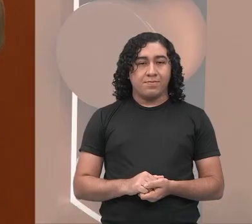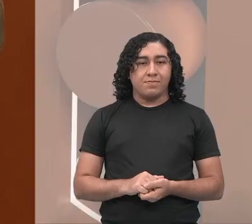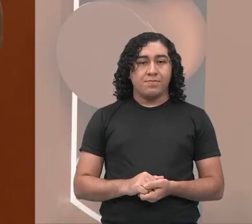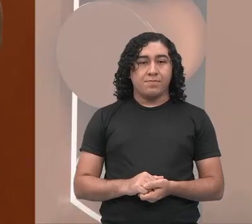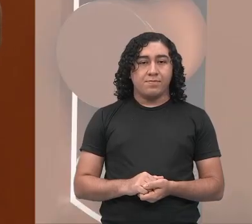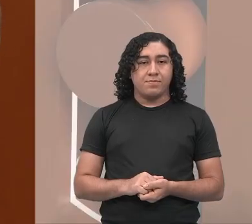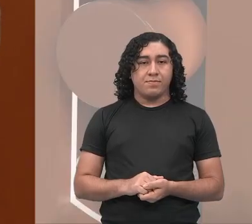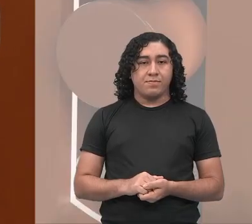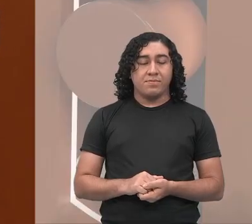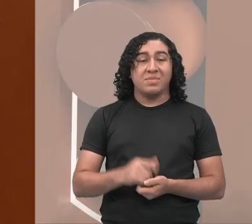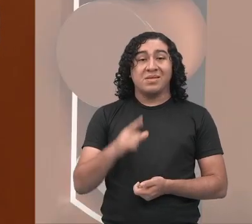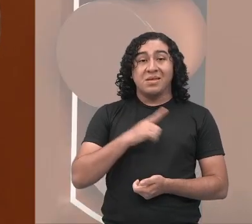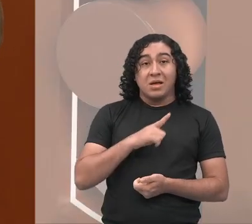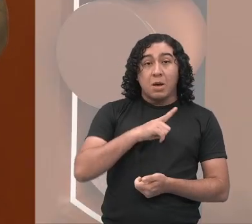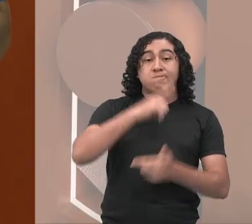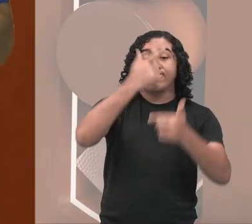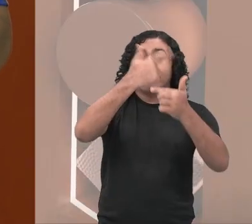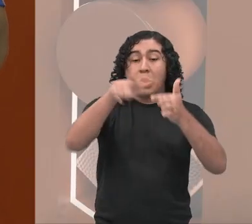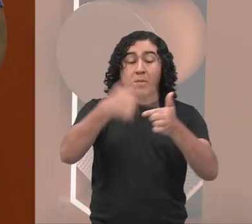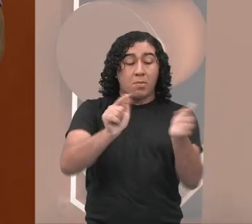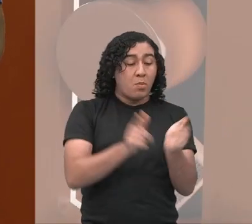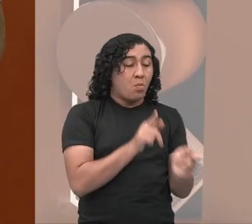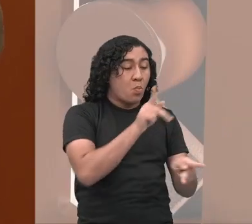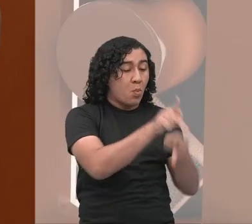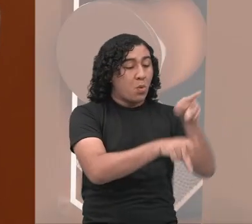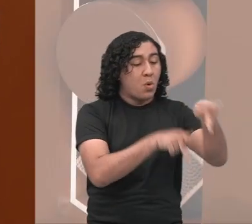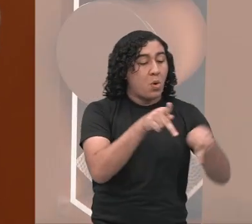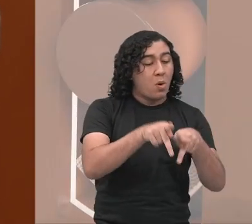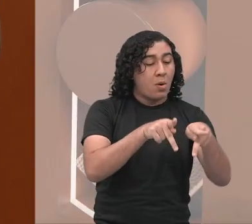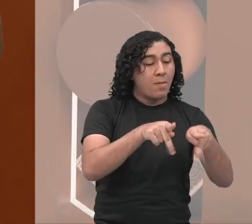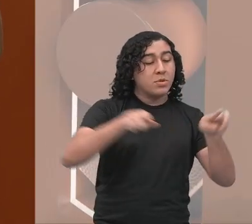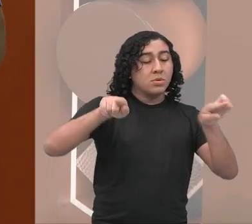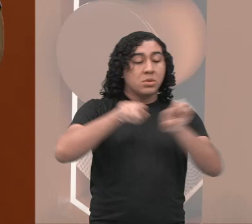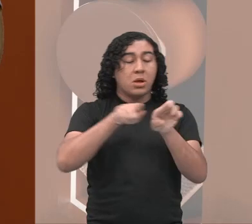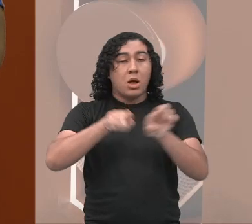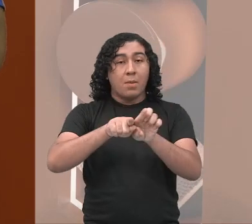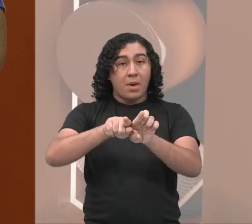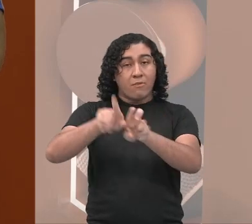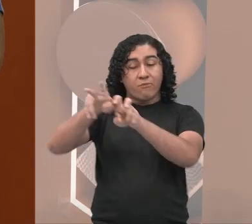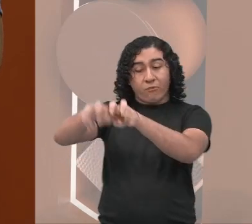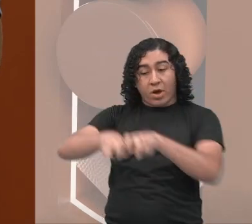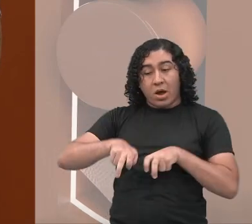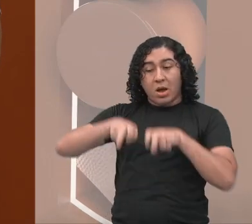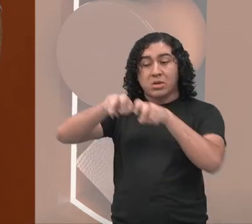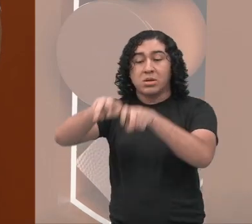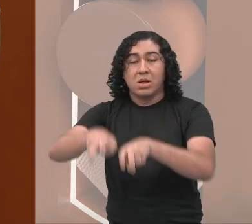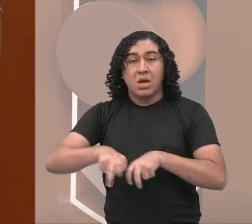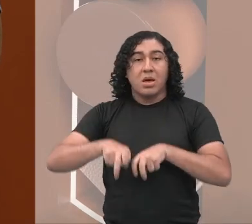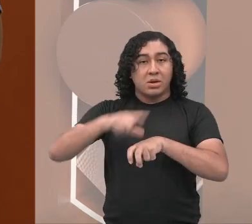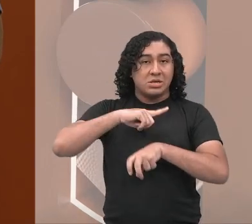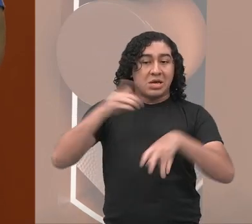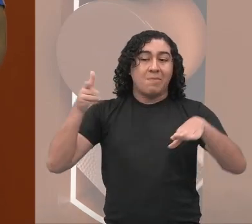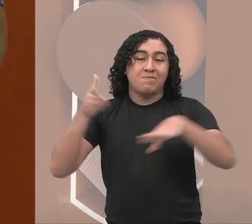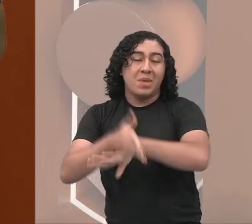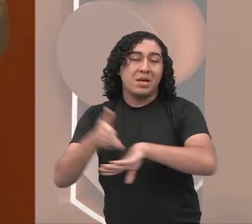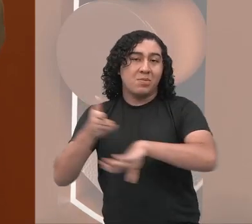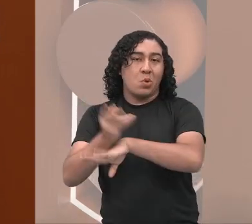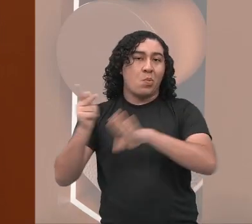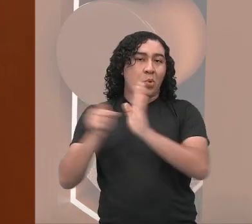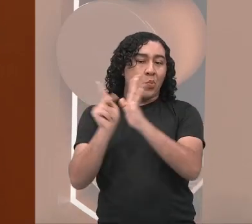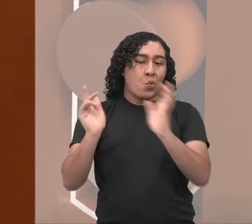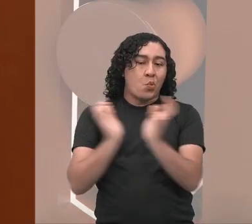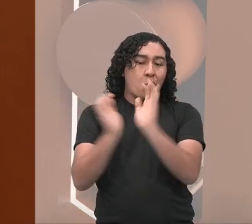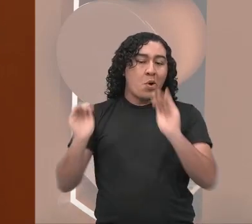interesses da parcela mais pobre da população e também os grandes fazendeiros que pertenciam à elite,